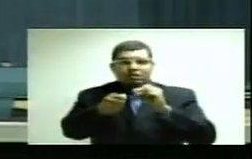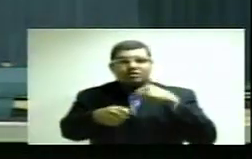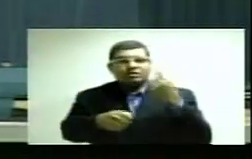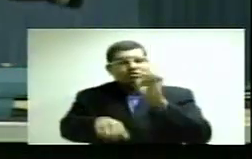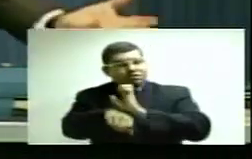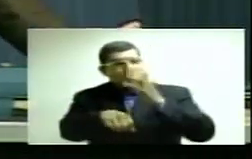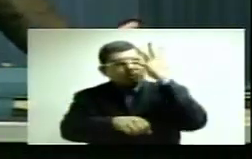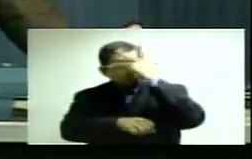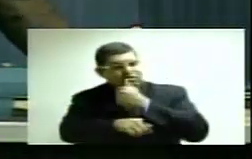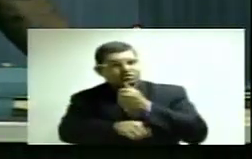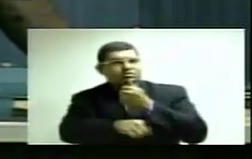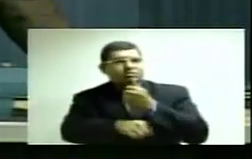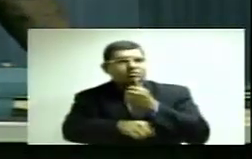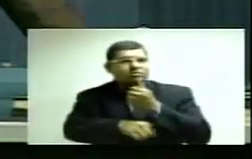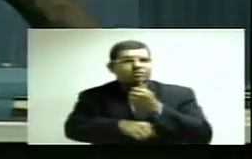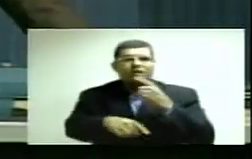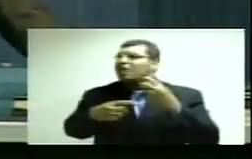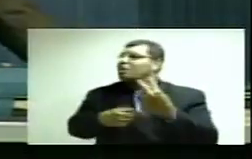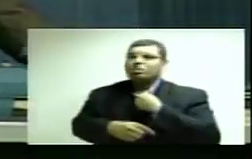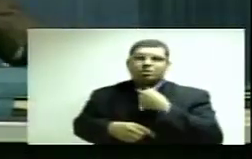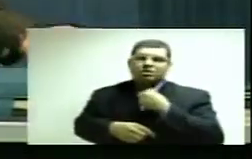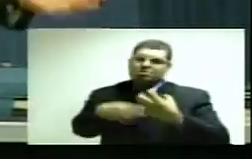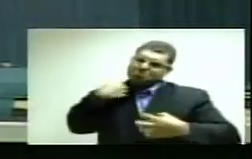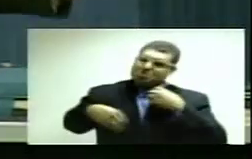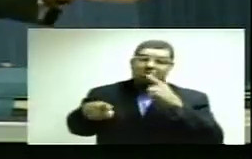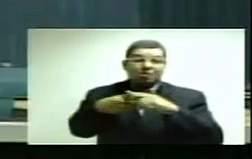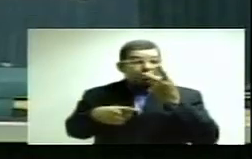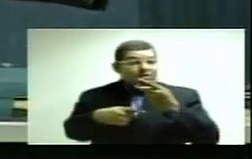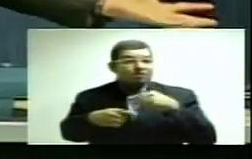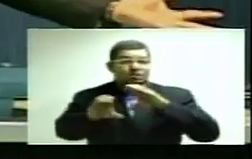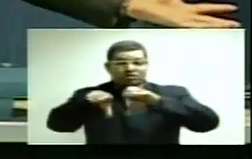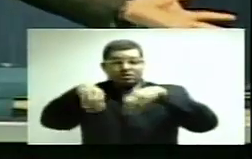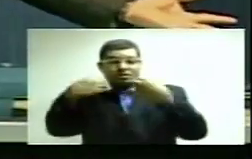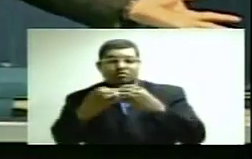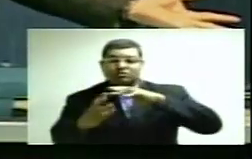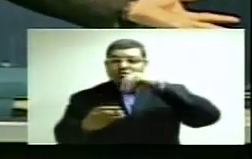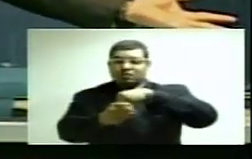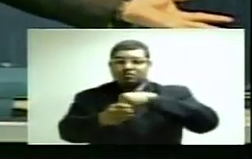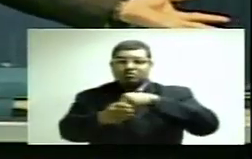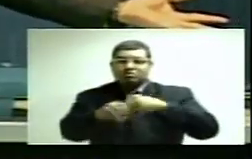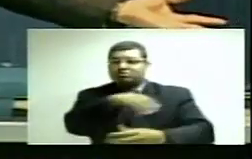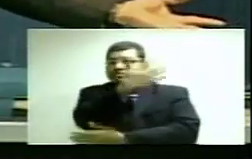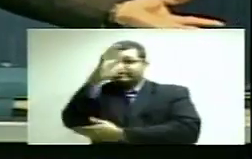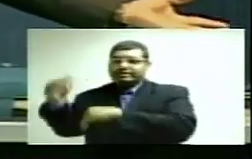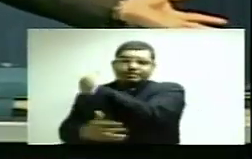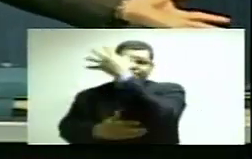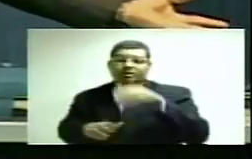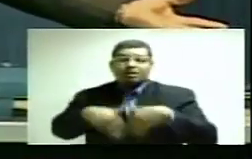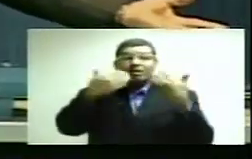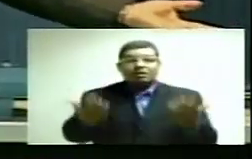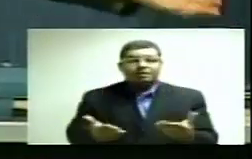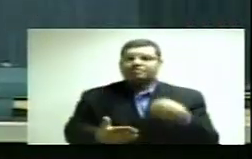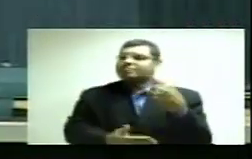nosso estado bonito. Nós não podemos nos indignar porque alguém disse que a nossa arena é no meio da selva.